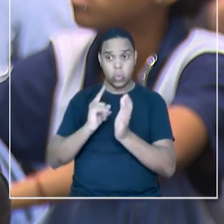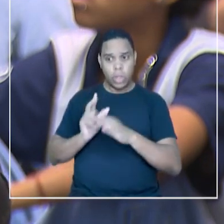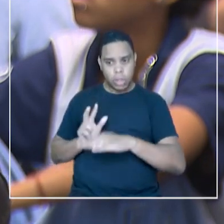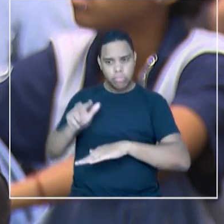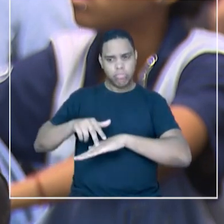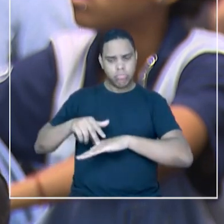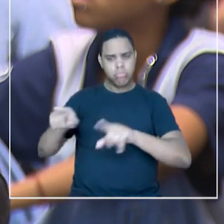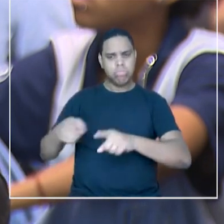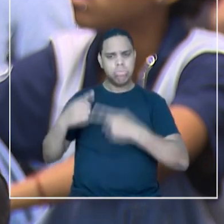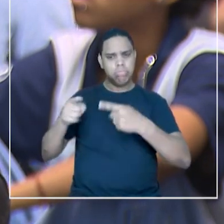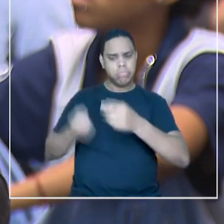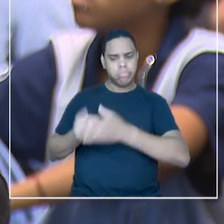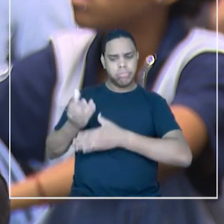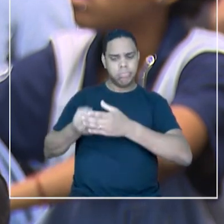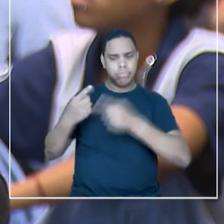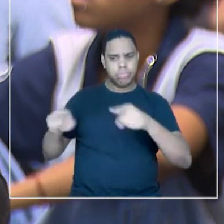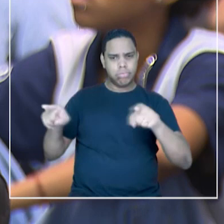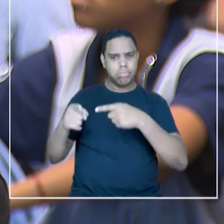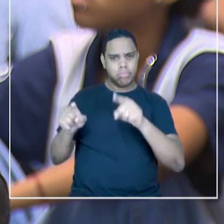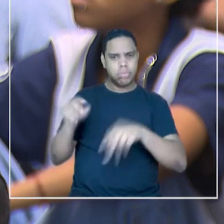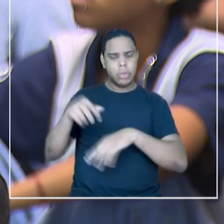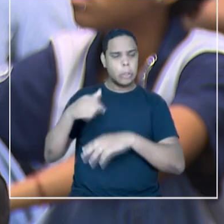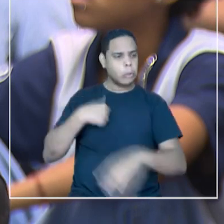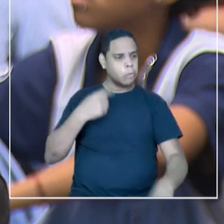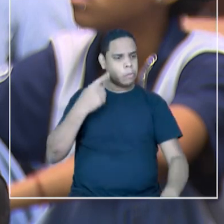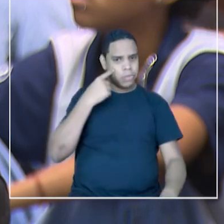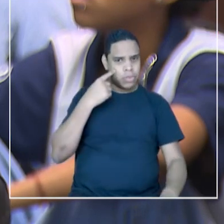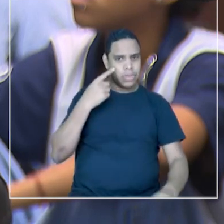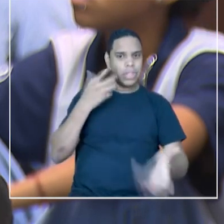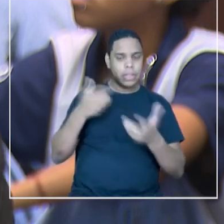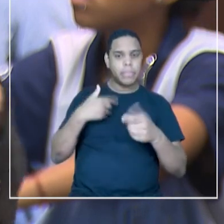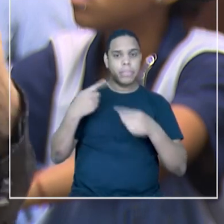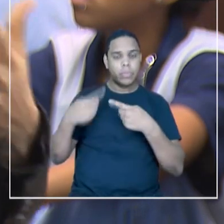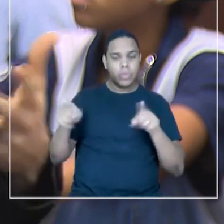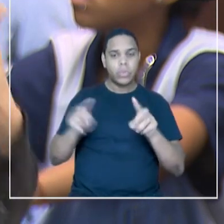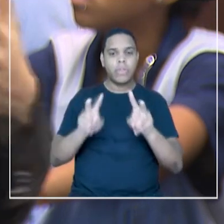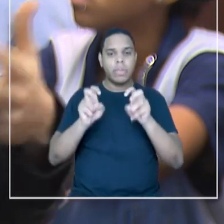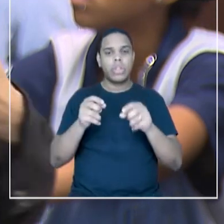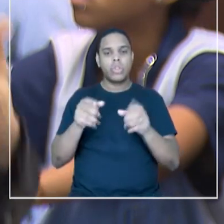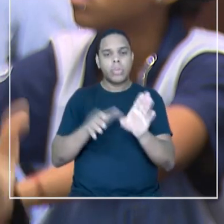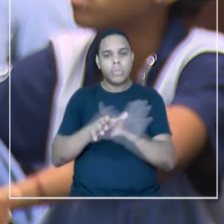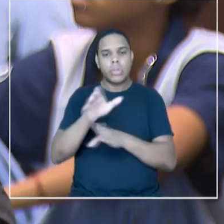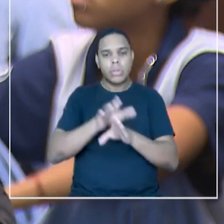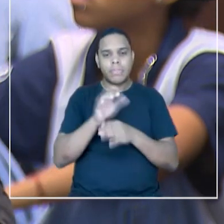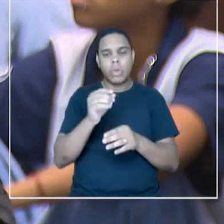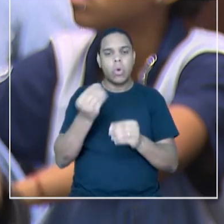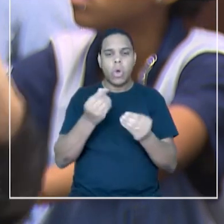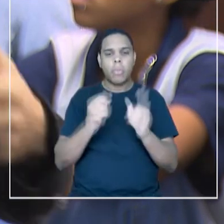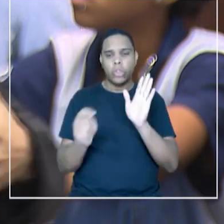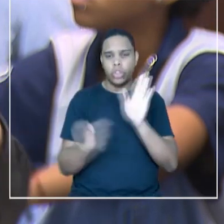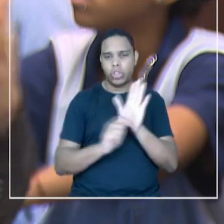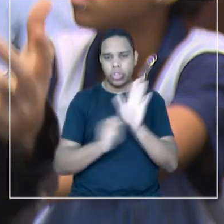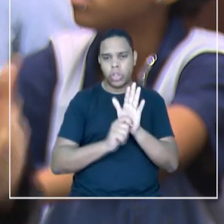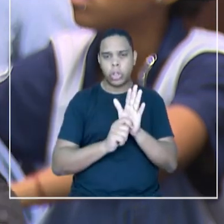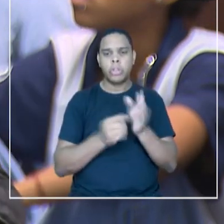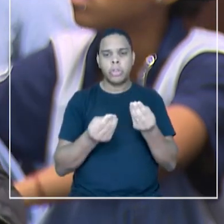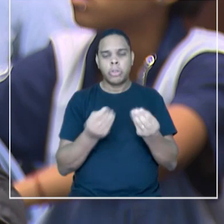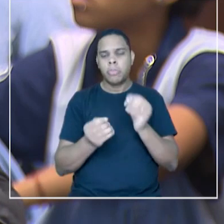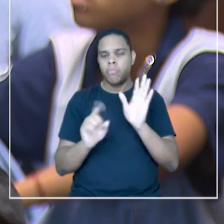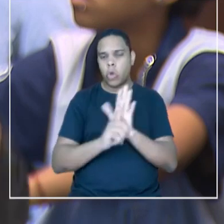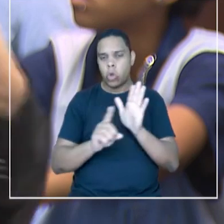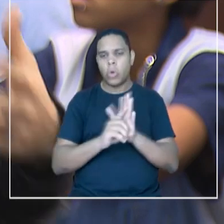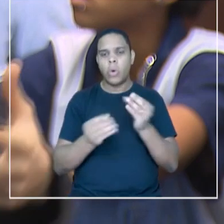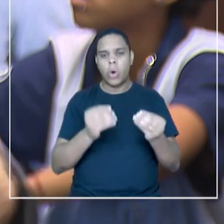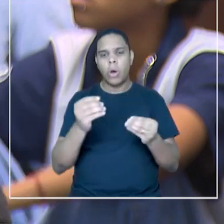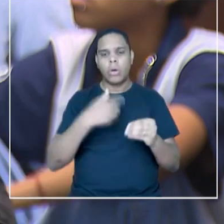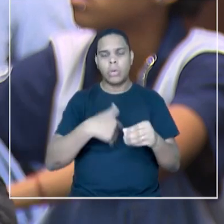né? E eu falei, cara, eu queria fazer uma música para falar sobre a conscientização das drogas e tal, e tocando nesse assunto também um pouco,